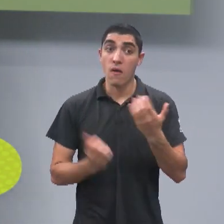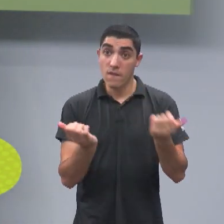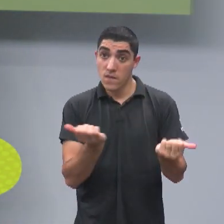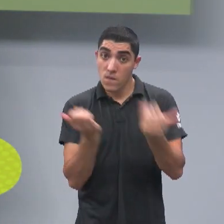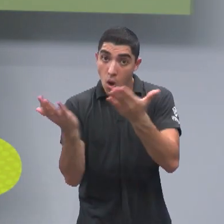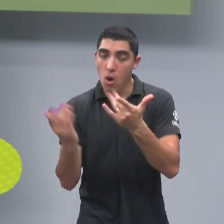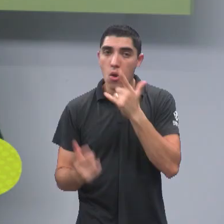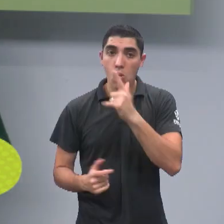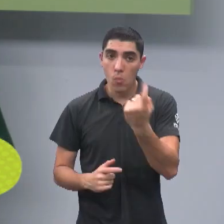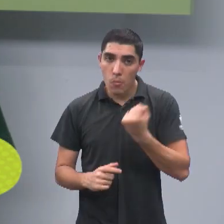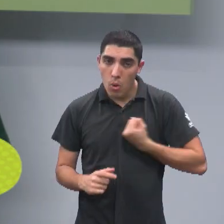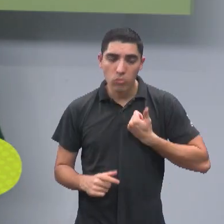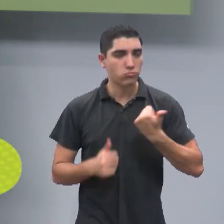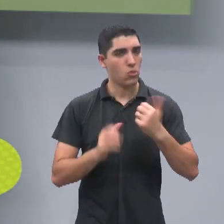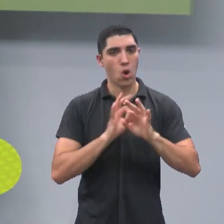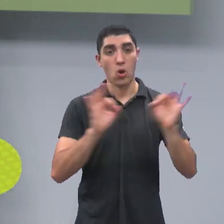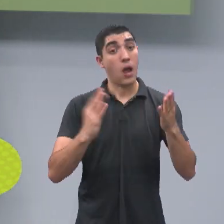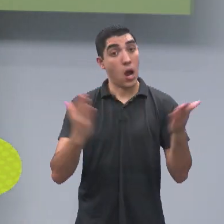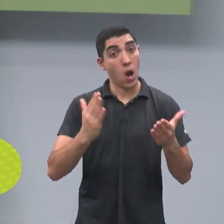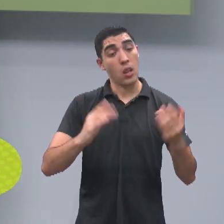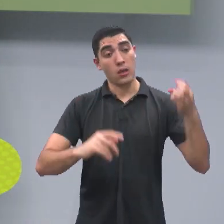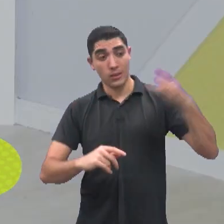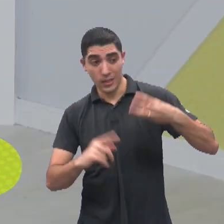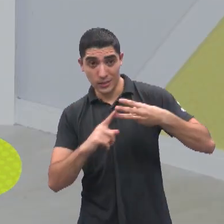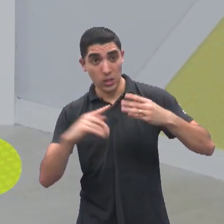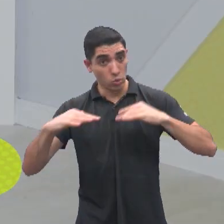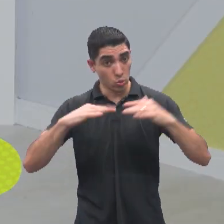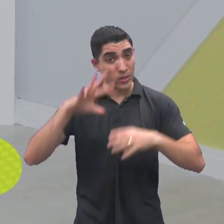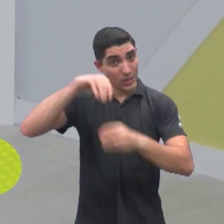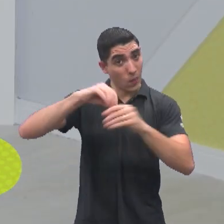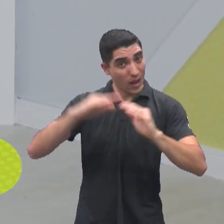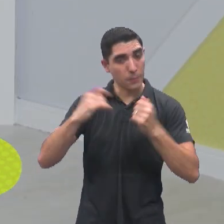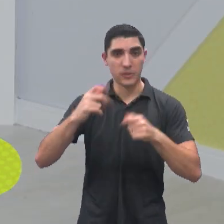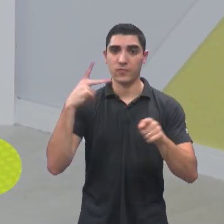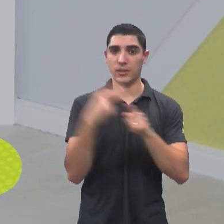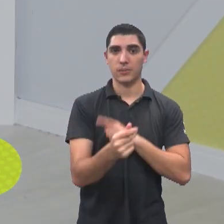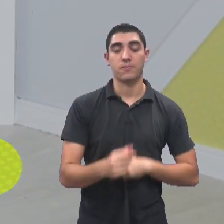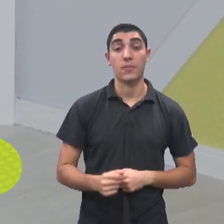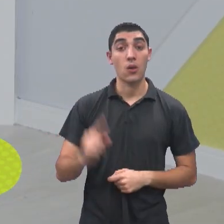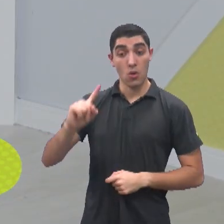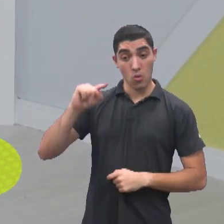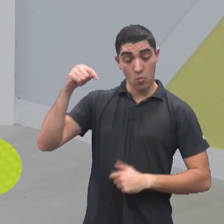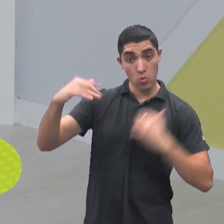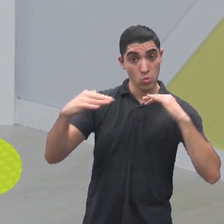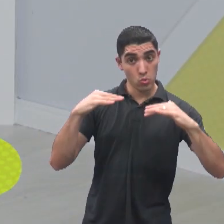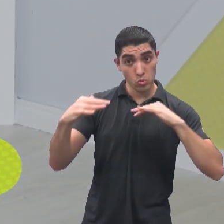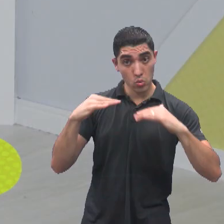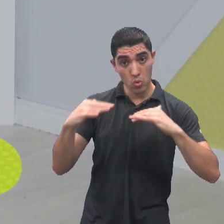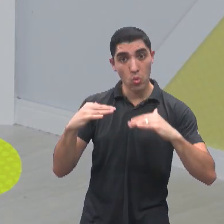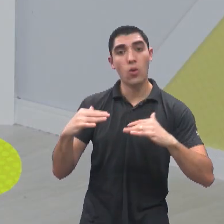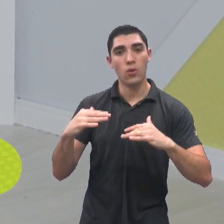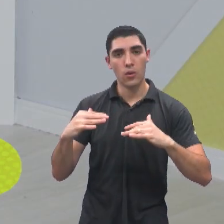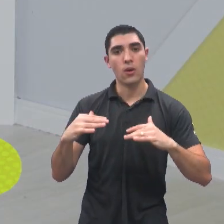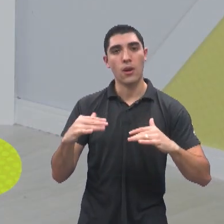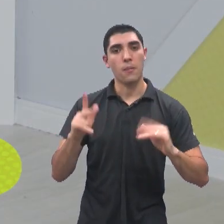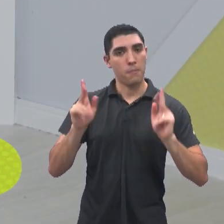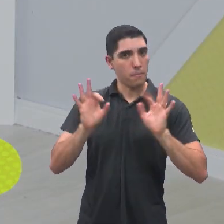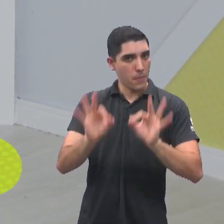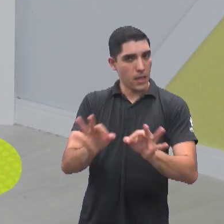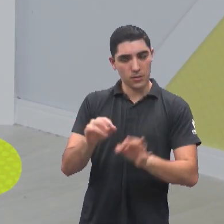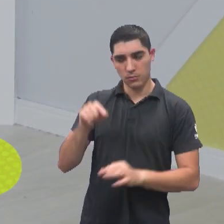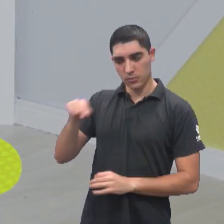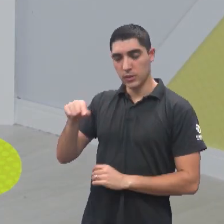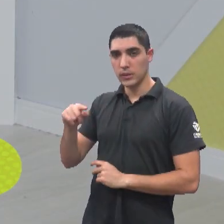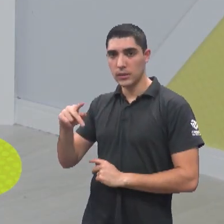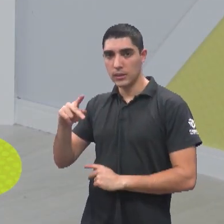e vencer agora em casa. O São José tem que vencer em casa. Próximo adversário do São José é o Pato Futsal. Isso, é o Pato Futsal. Próxima